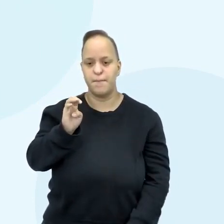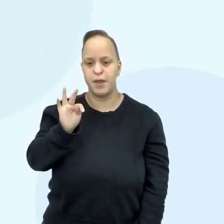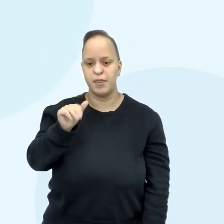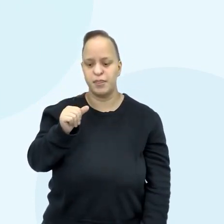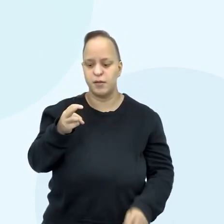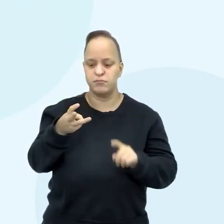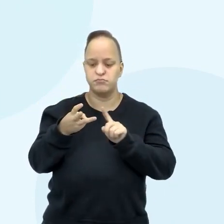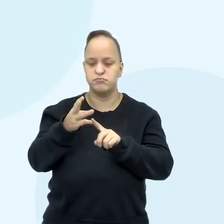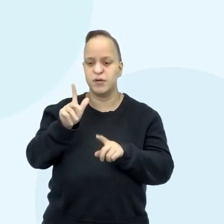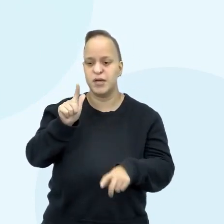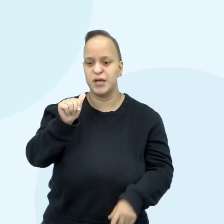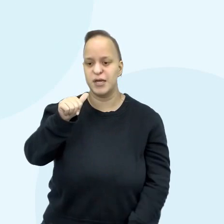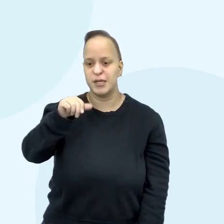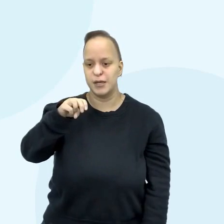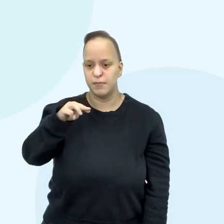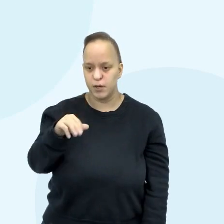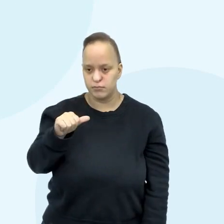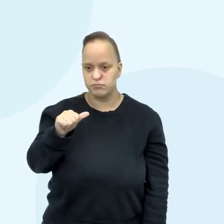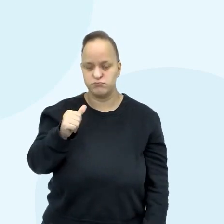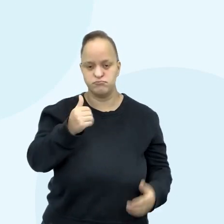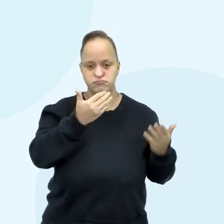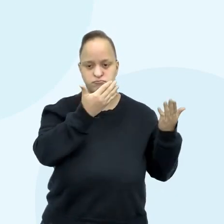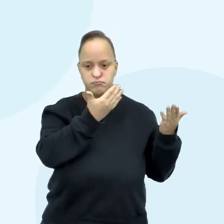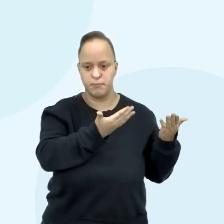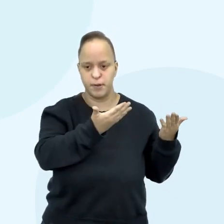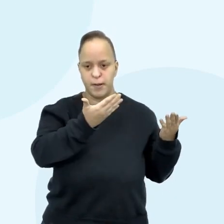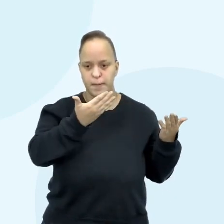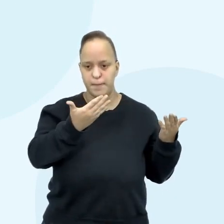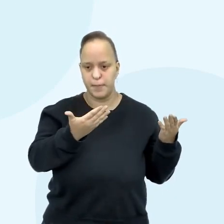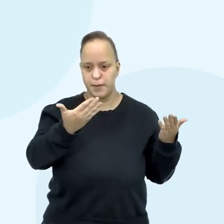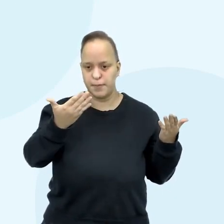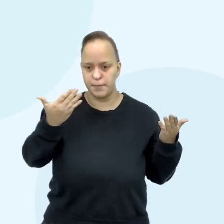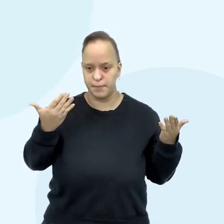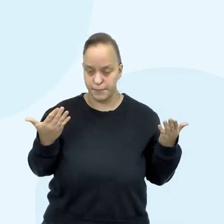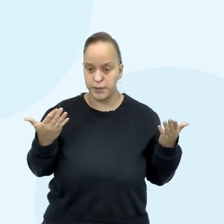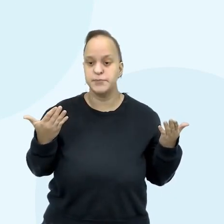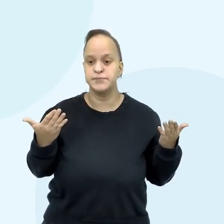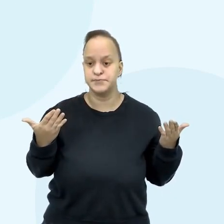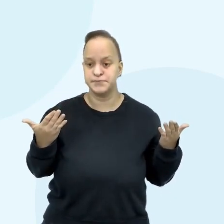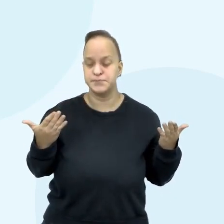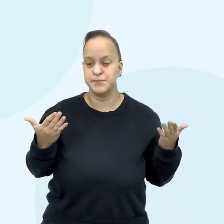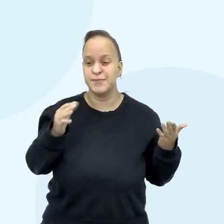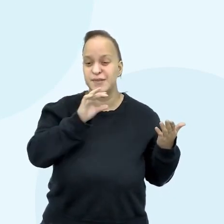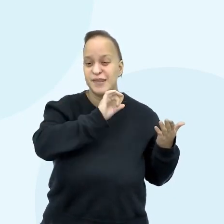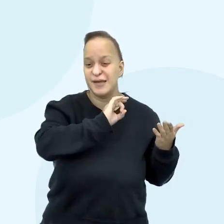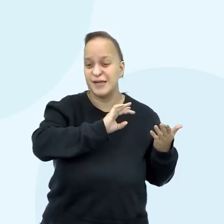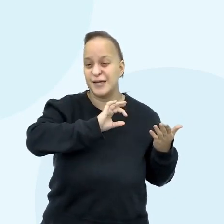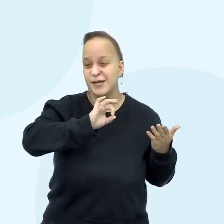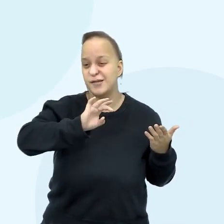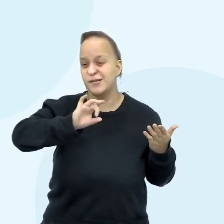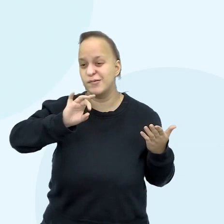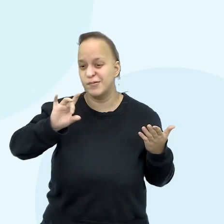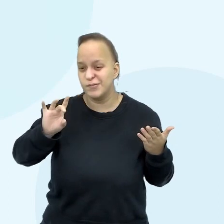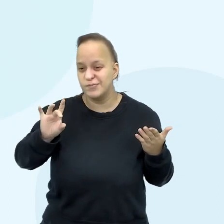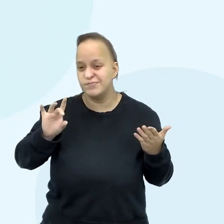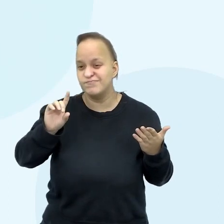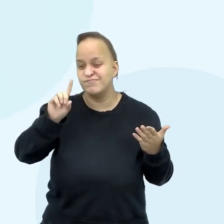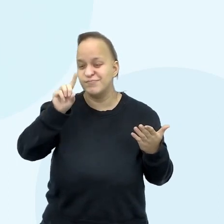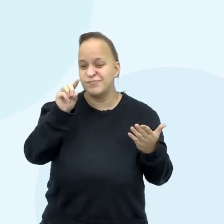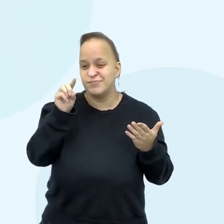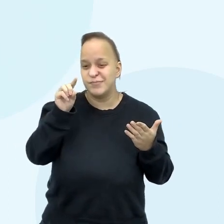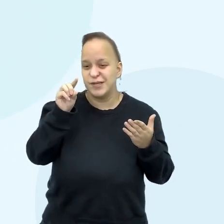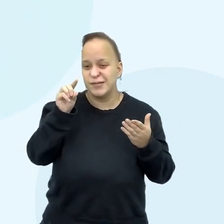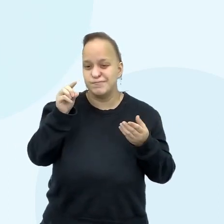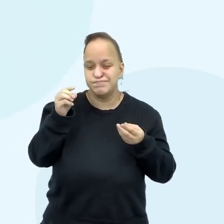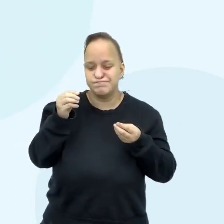manifestam em 3 tipos, né, como o que está no nosso organograma, né? Cada um deles corresponde a uma partícula